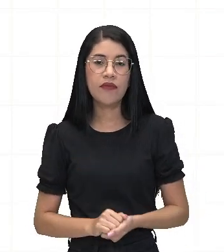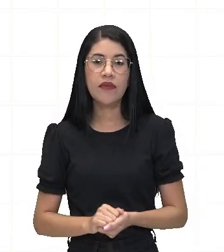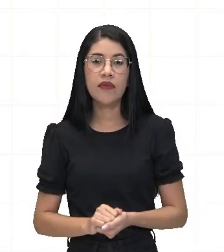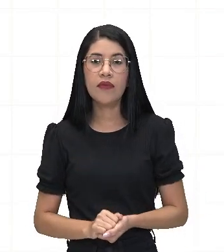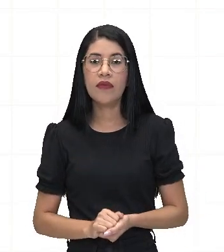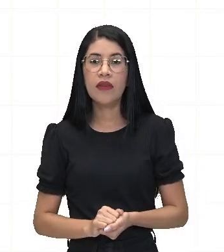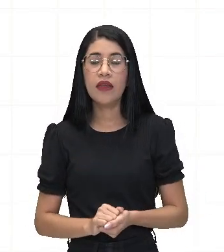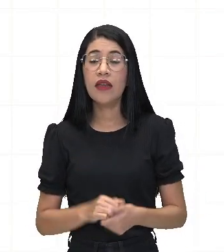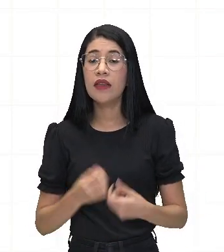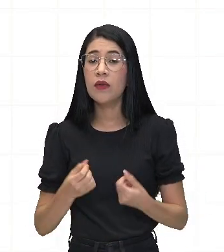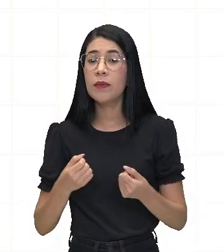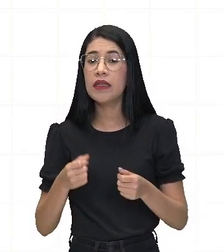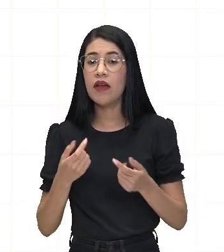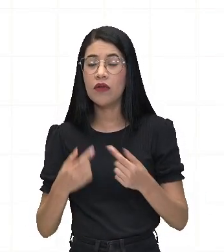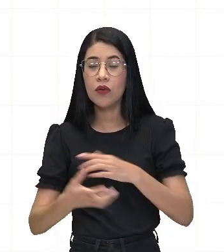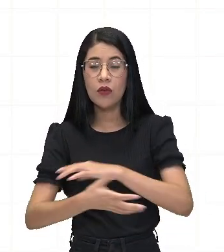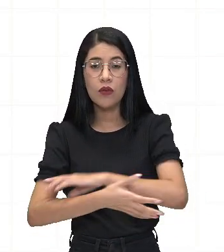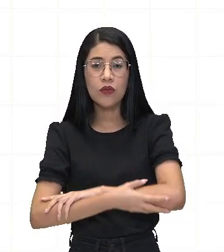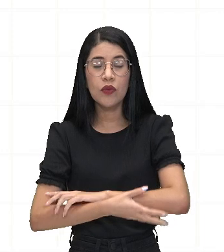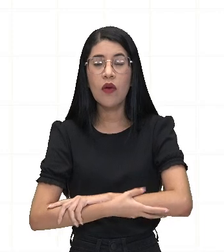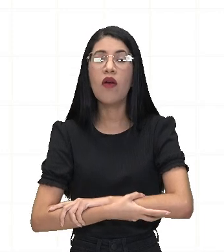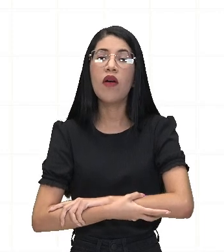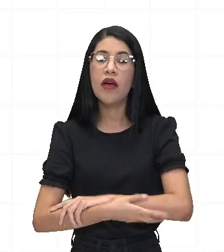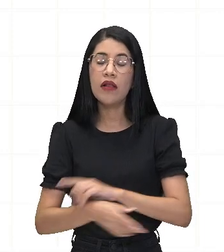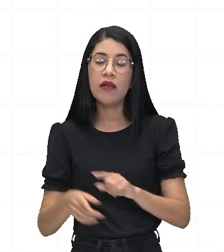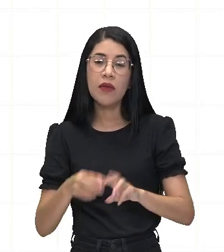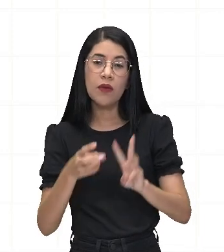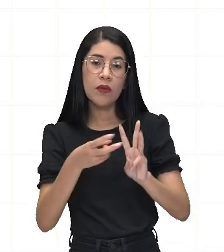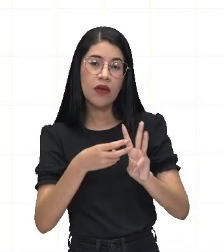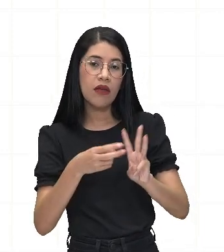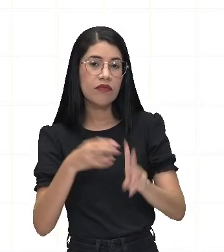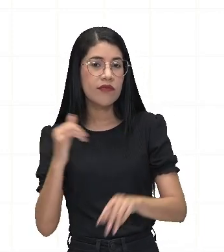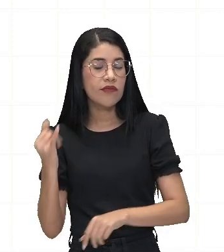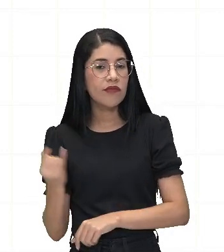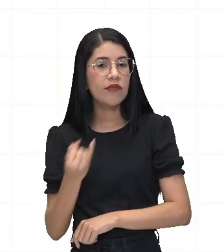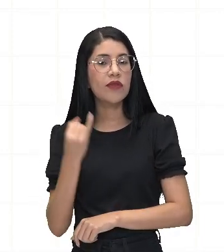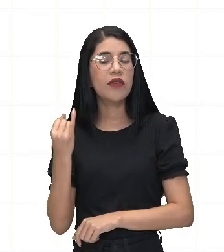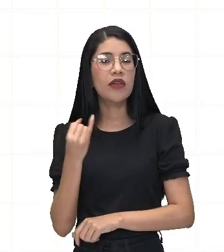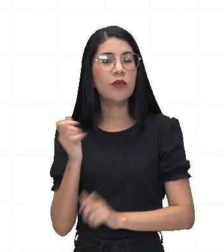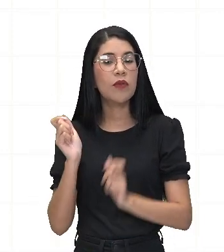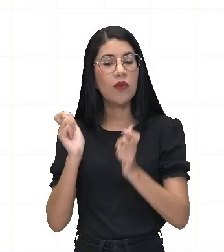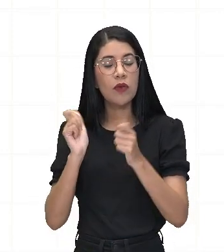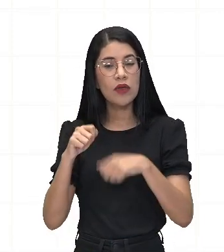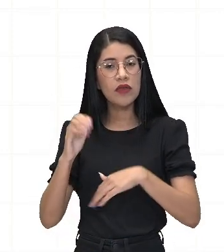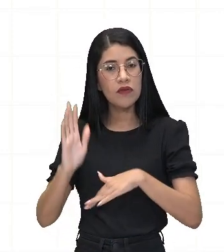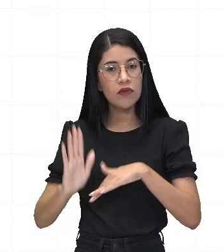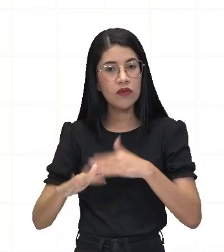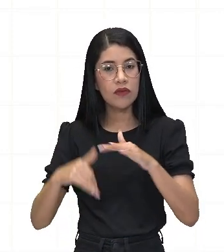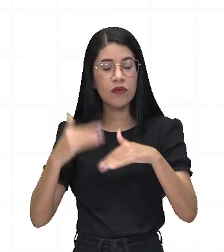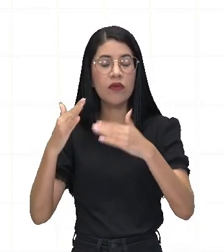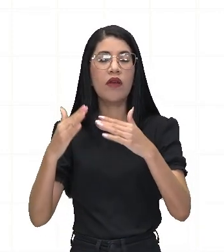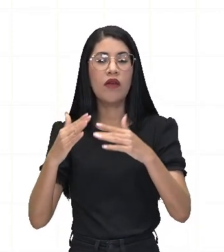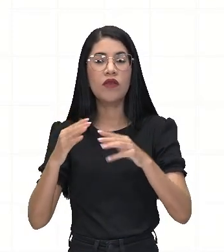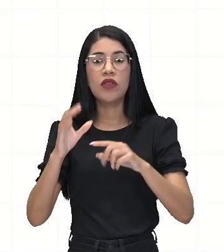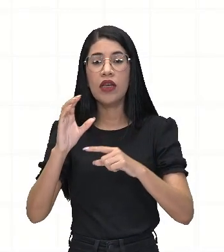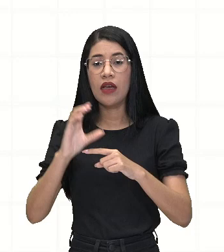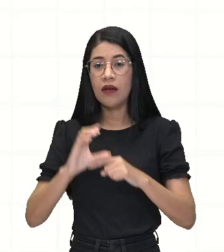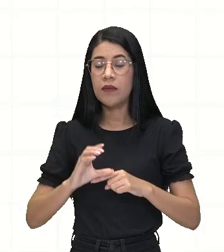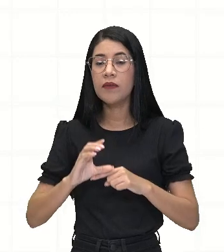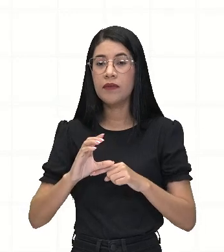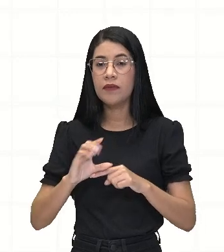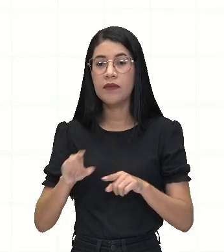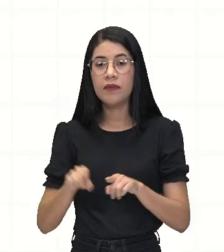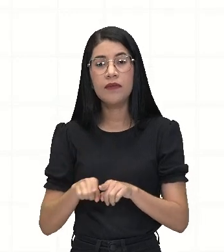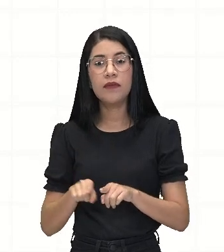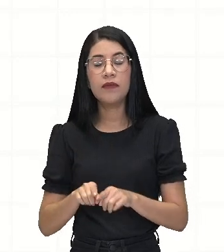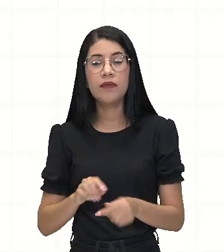colaboração aí dos indígenas que foi fundamental para o desenvolvimento de algumas capitanias,